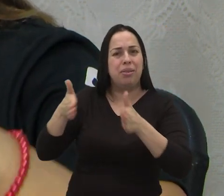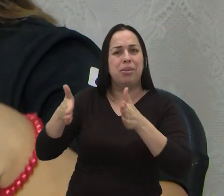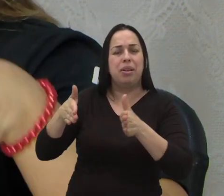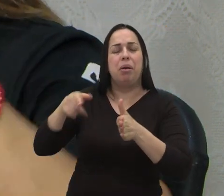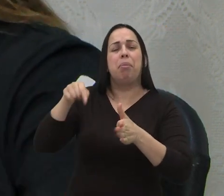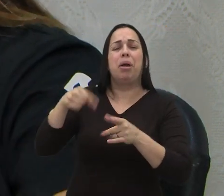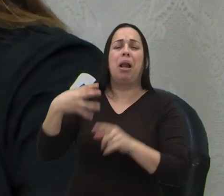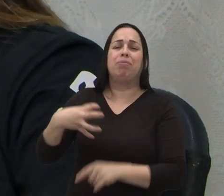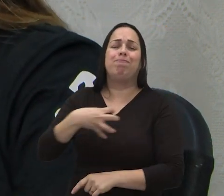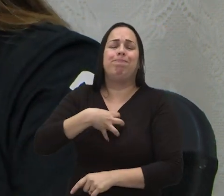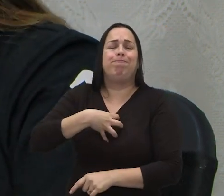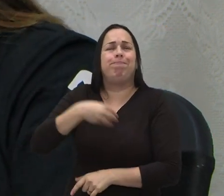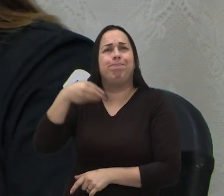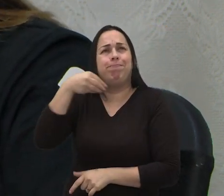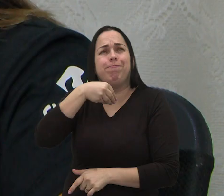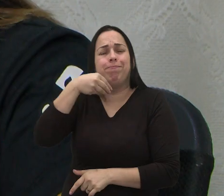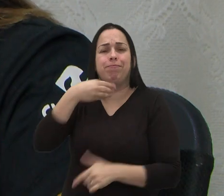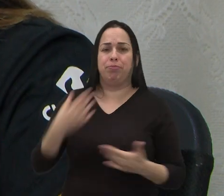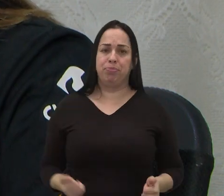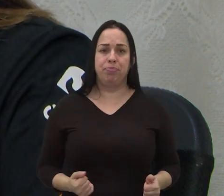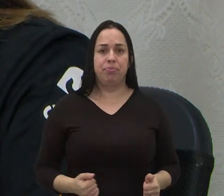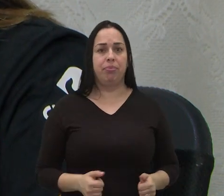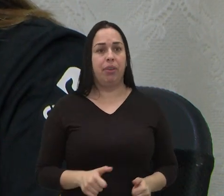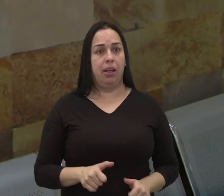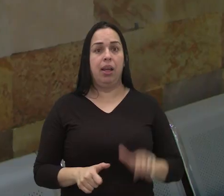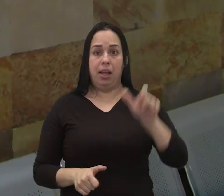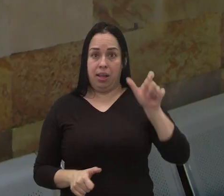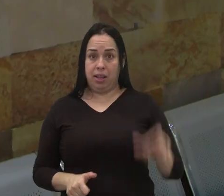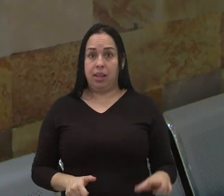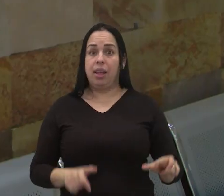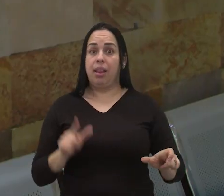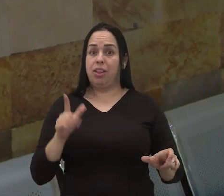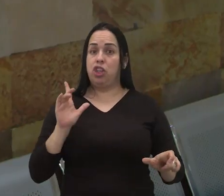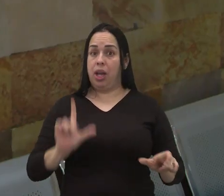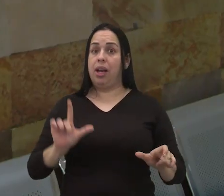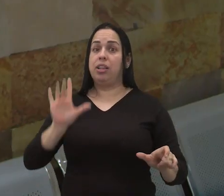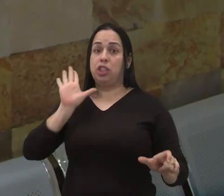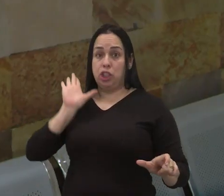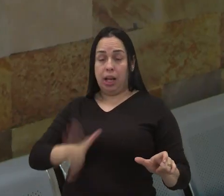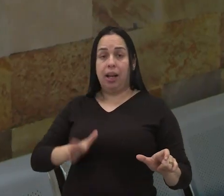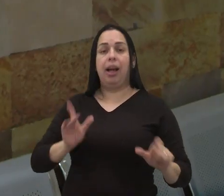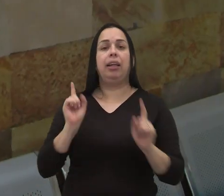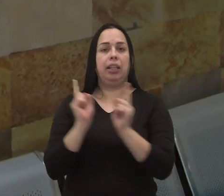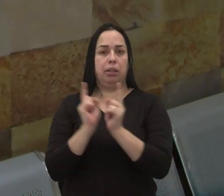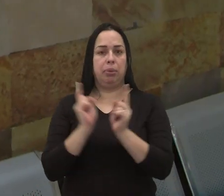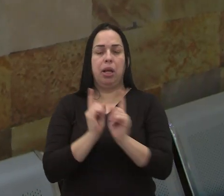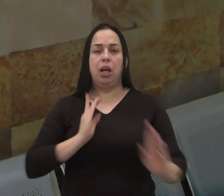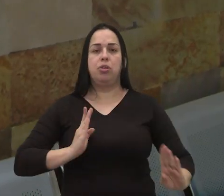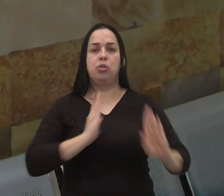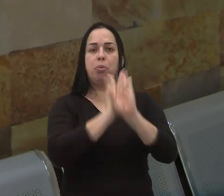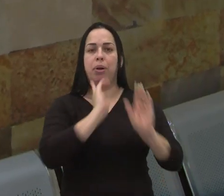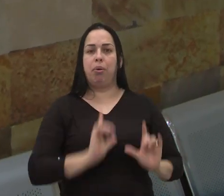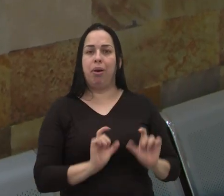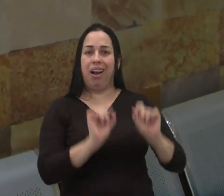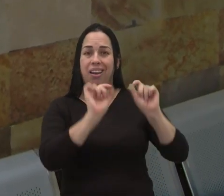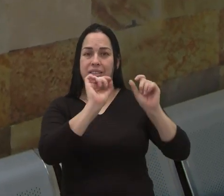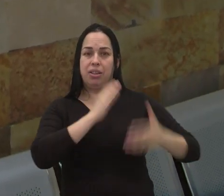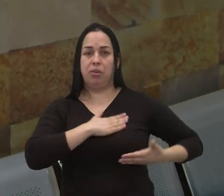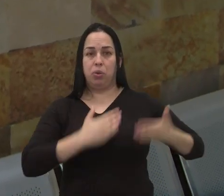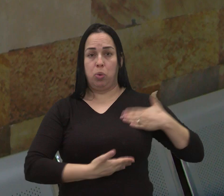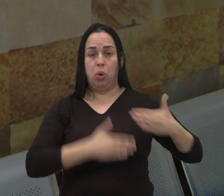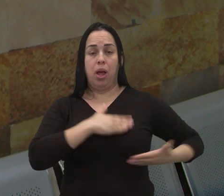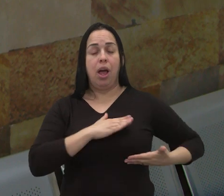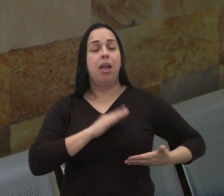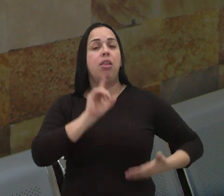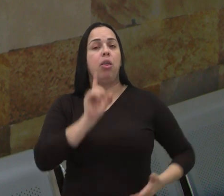período que ela está mais fragilizada durante o tratamento. Uma das mulheres atendidas na casa é Zilá, diagnosticada com